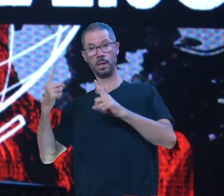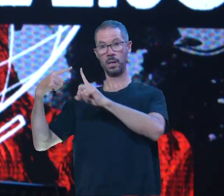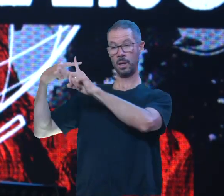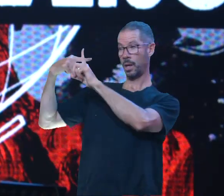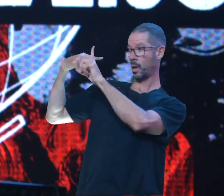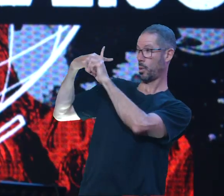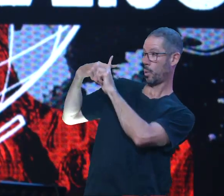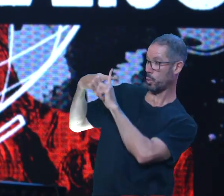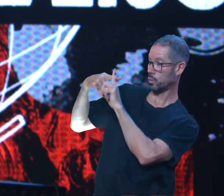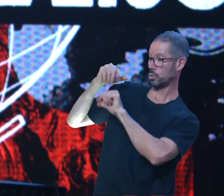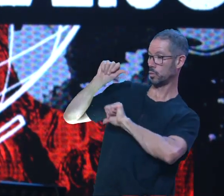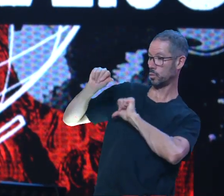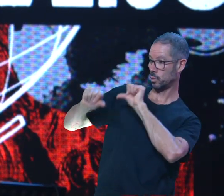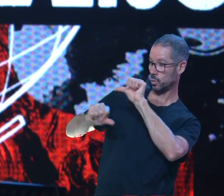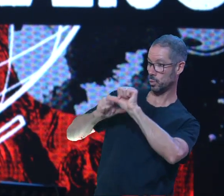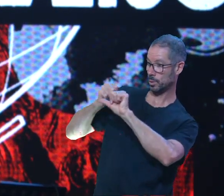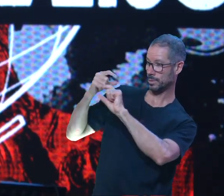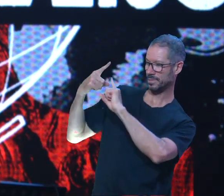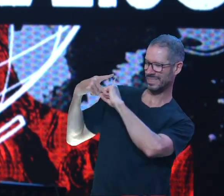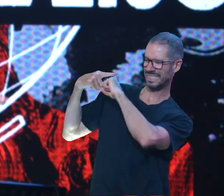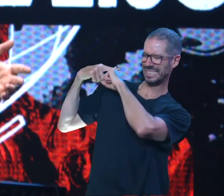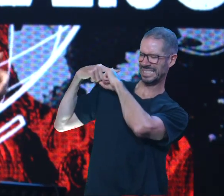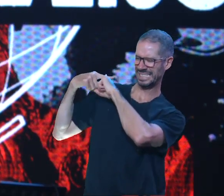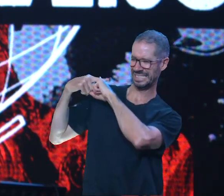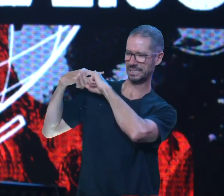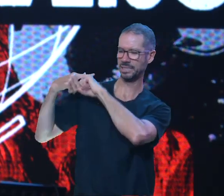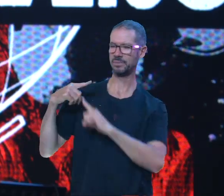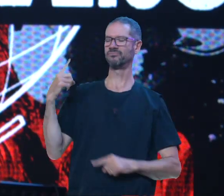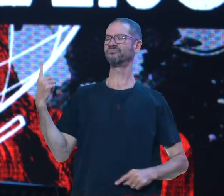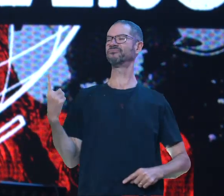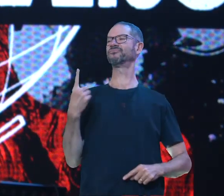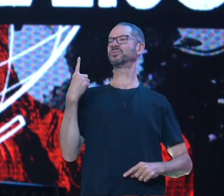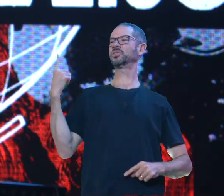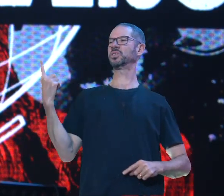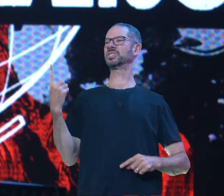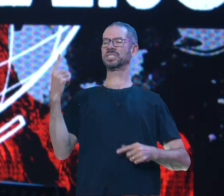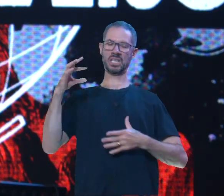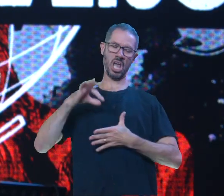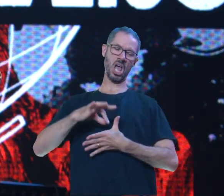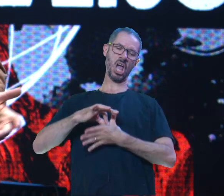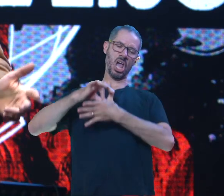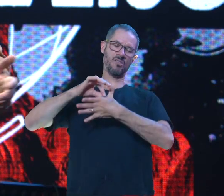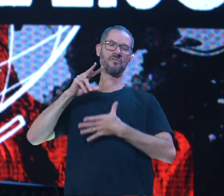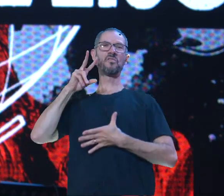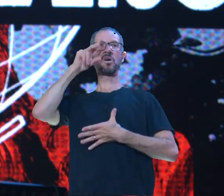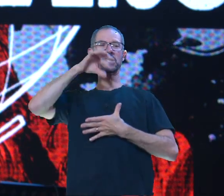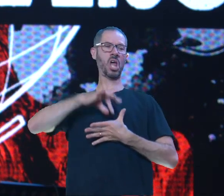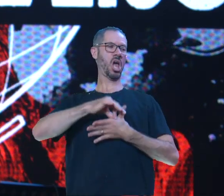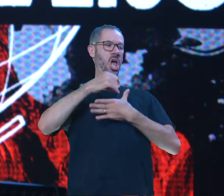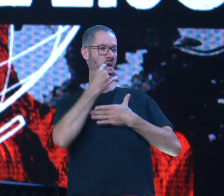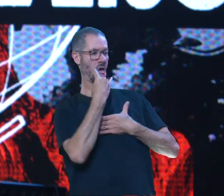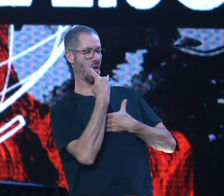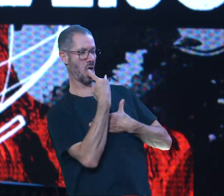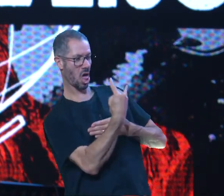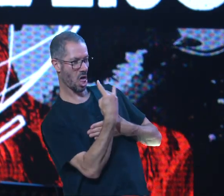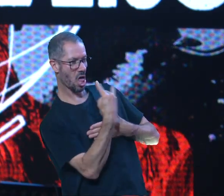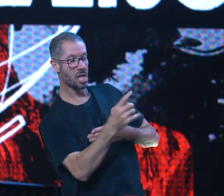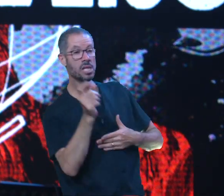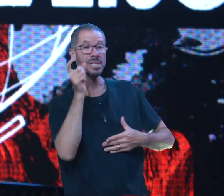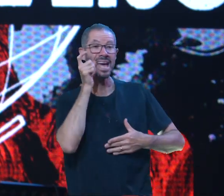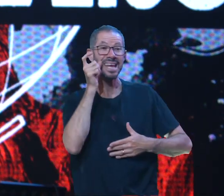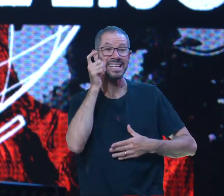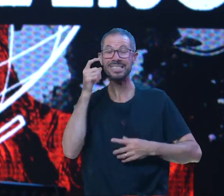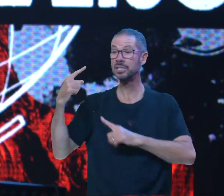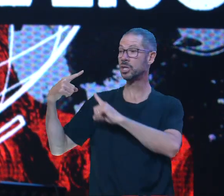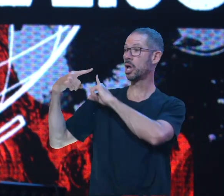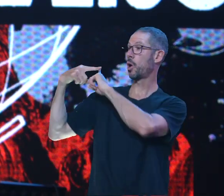cruz se torna extremamente pesada quando eu quero carregar sozinho ou na força da carne, ou, olha que interessante, quando eu quero carregar